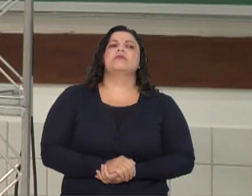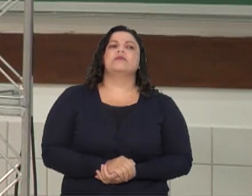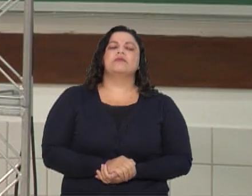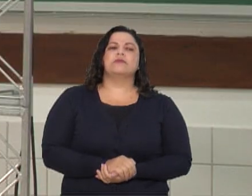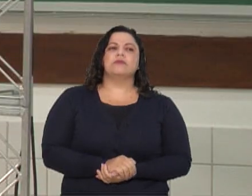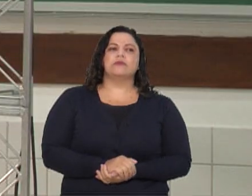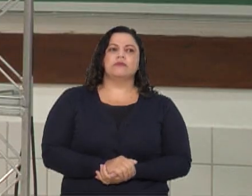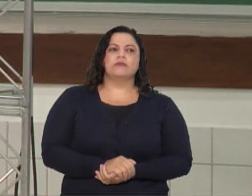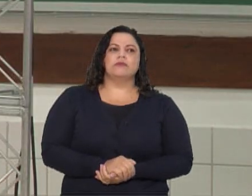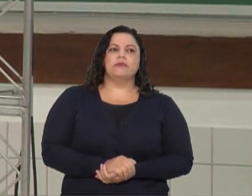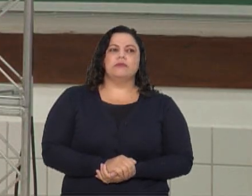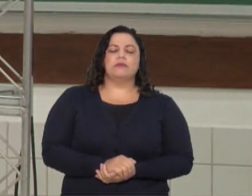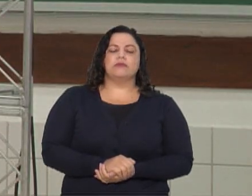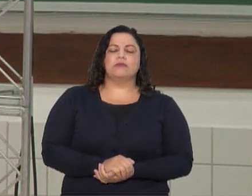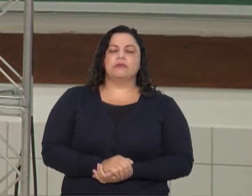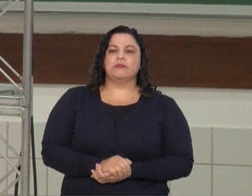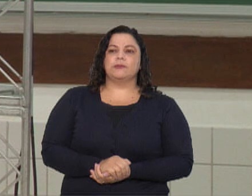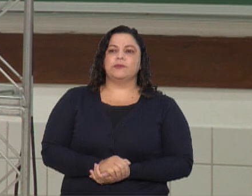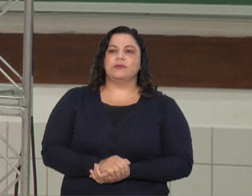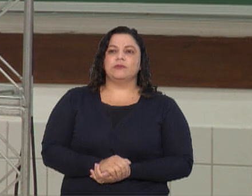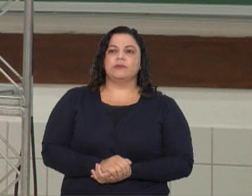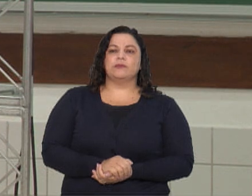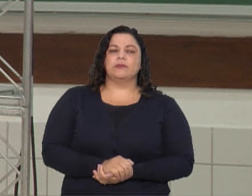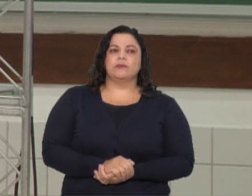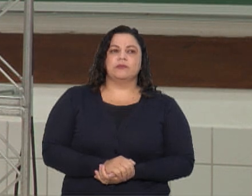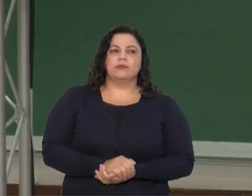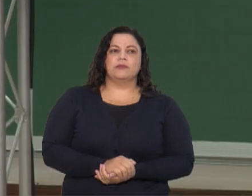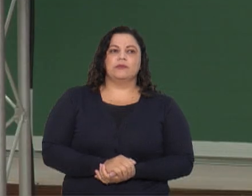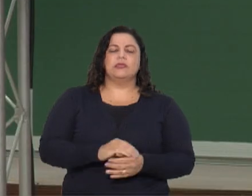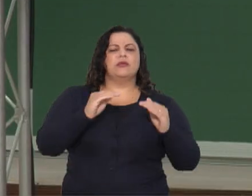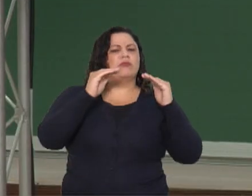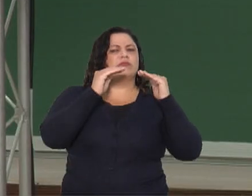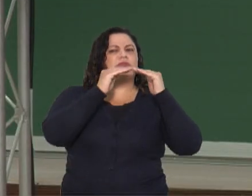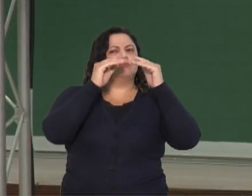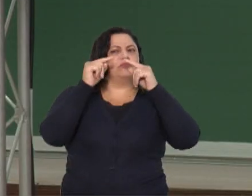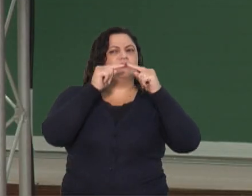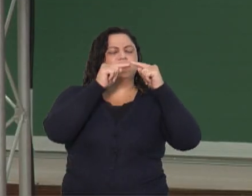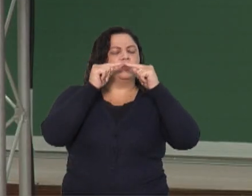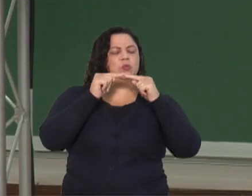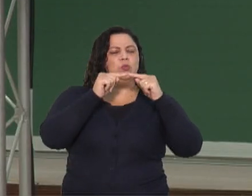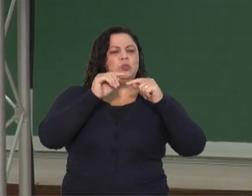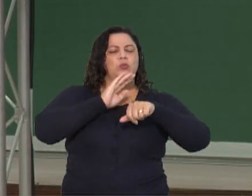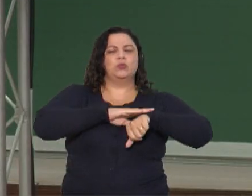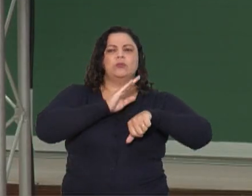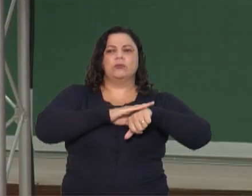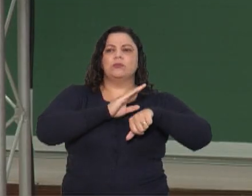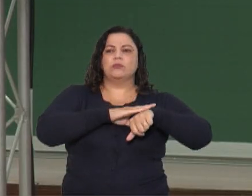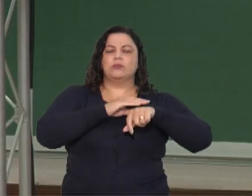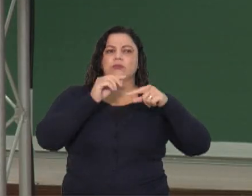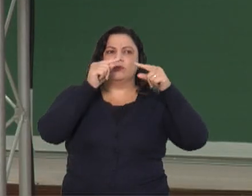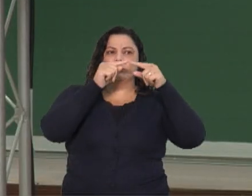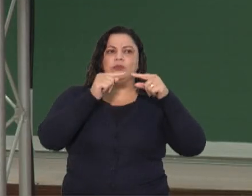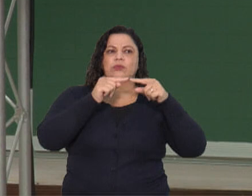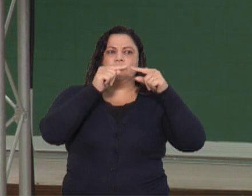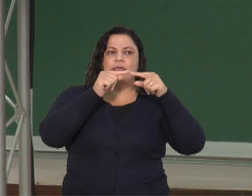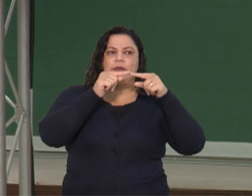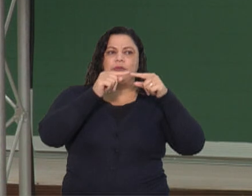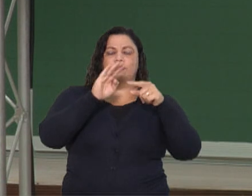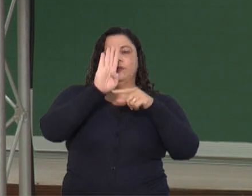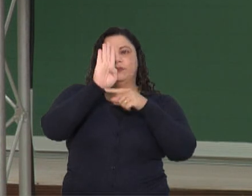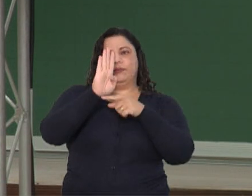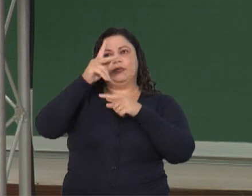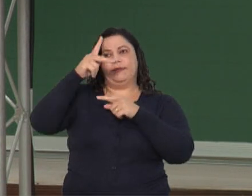pouquinho. Então, essa proporção é de acordo com aquele tempo do metrônomo. E BPM